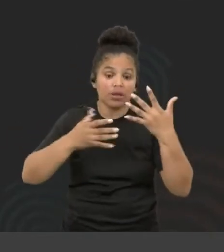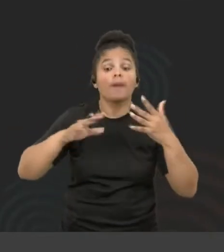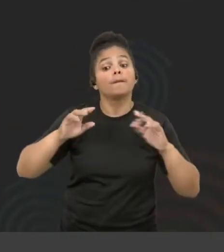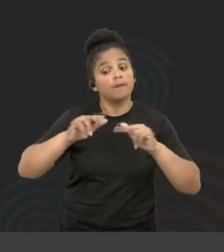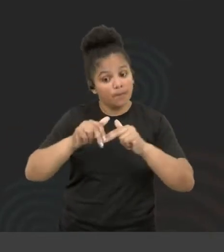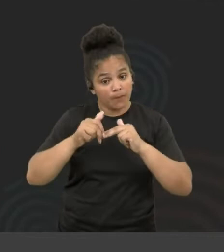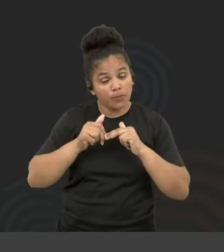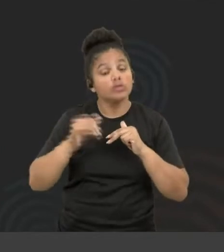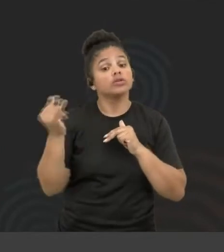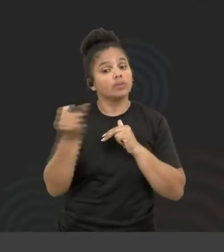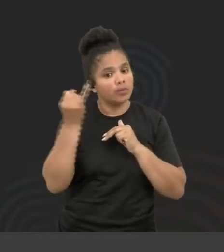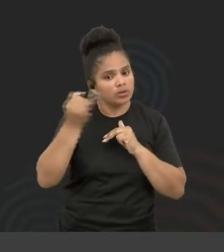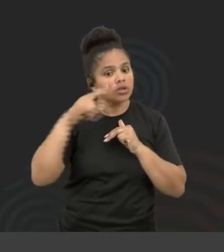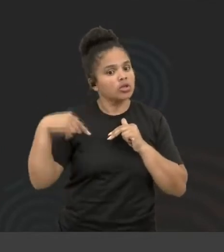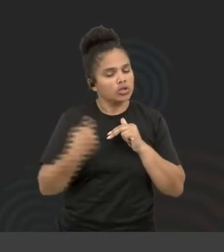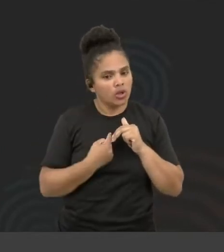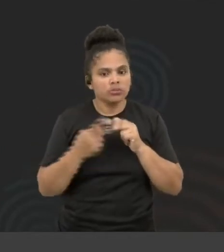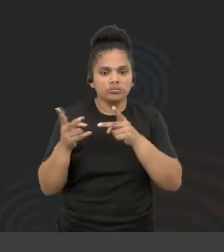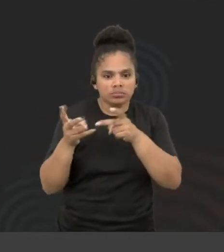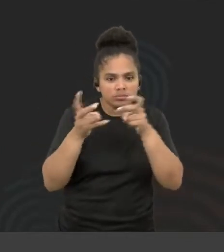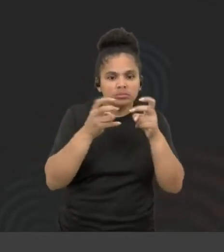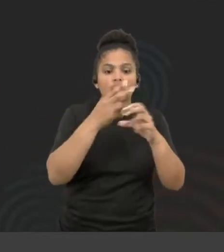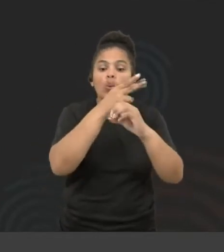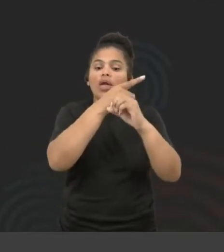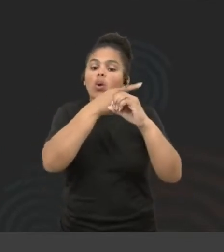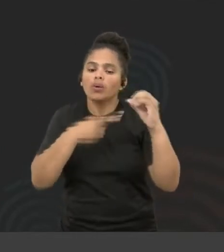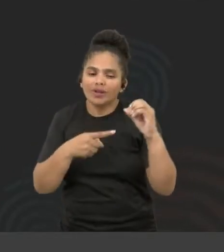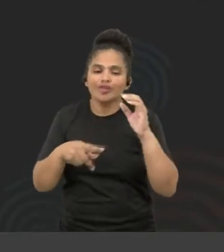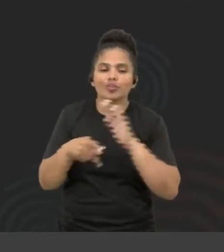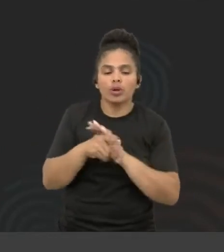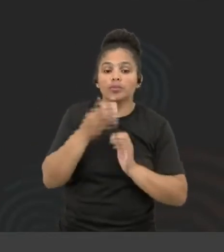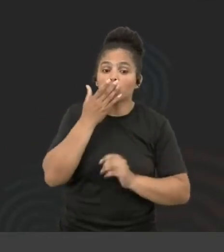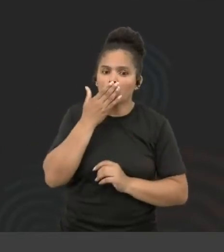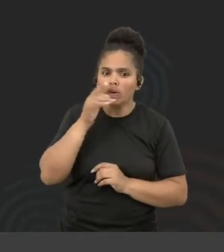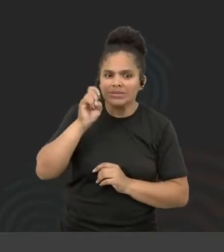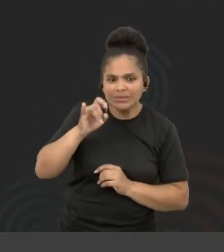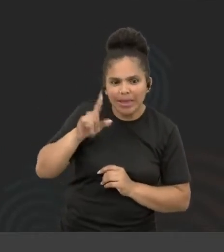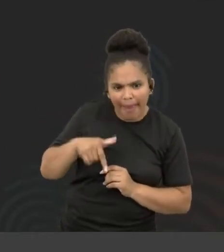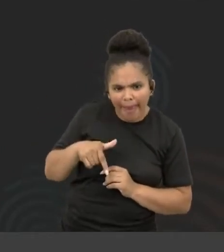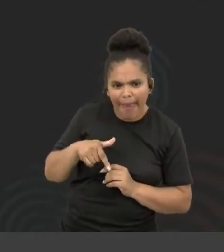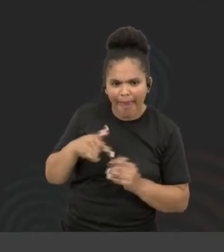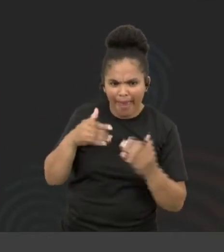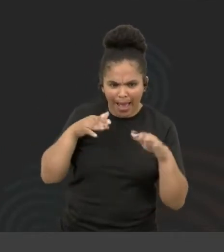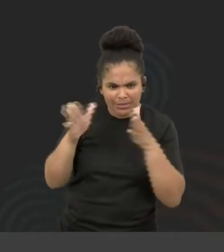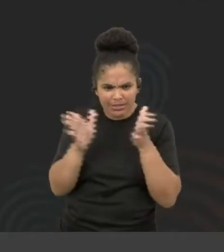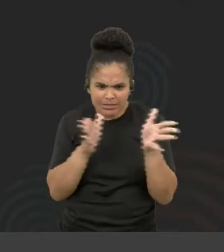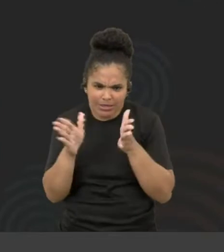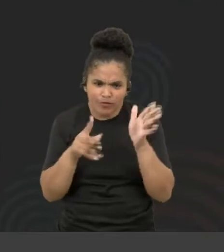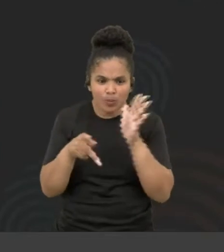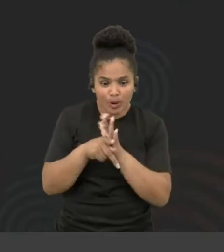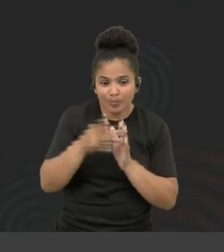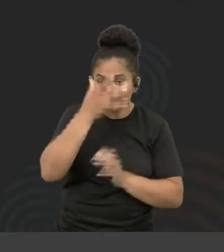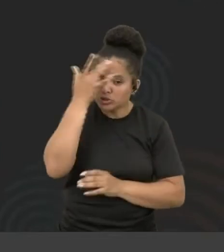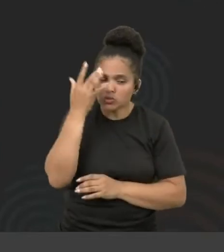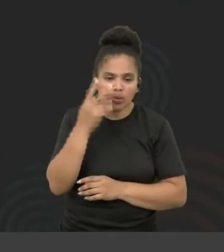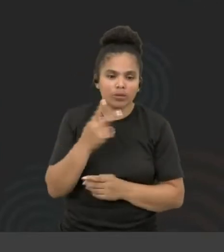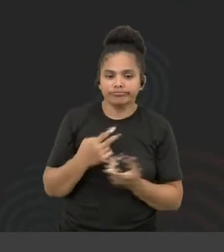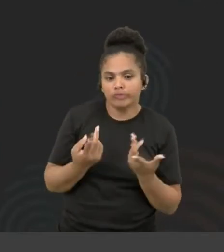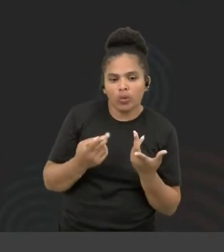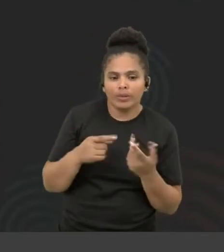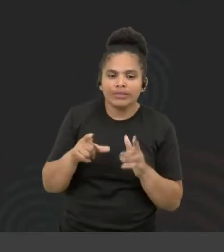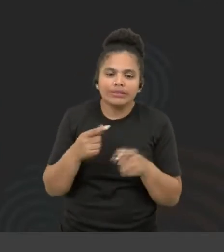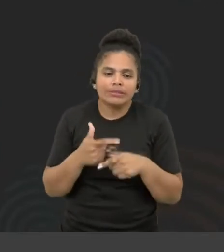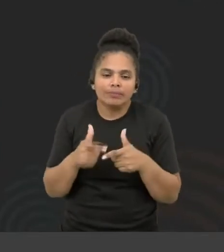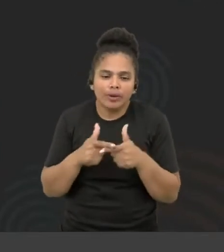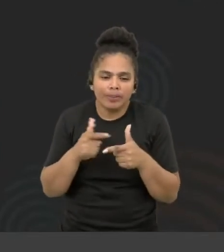gente verificar o nosso contraste de cor para verificar se ele é acessível também para uma pessoa que não enxerga uma determinada